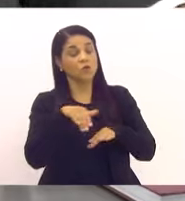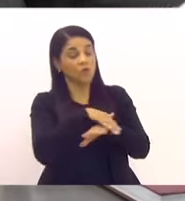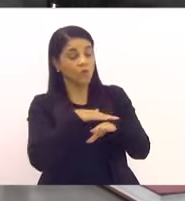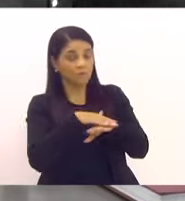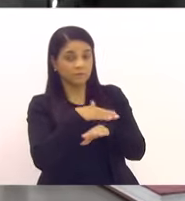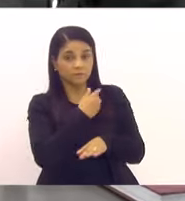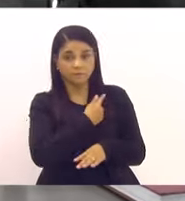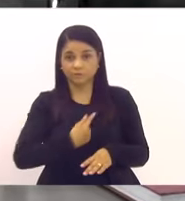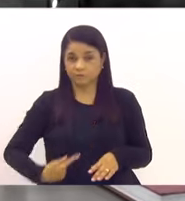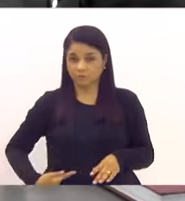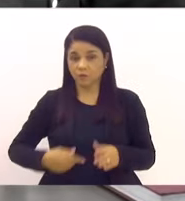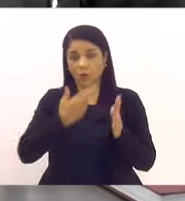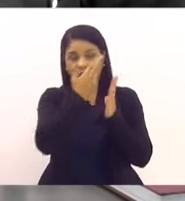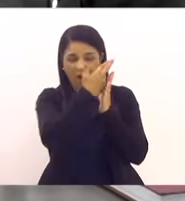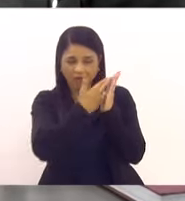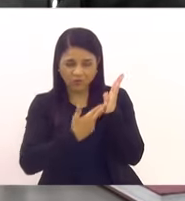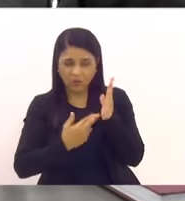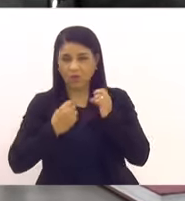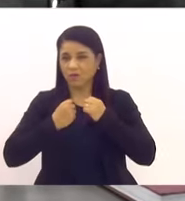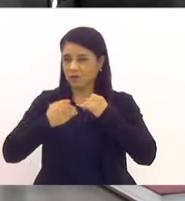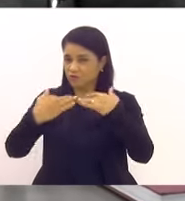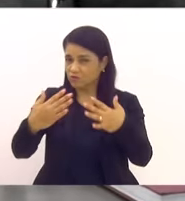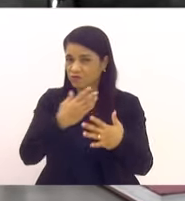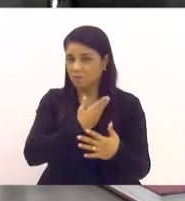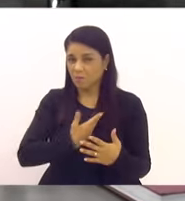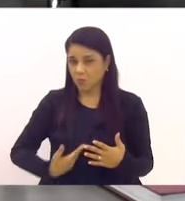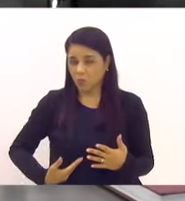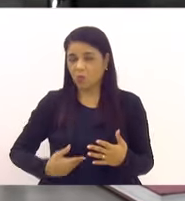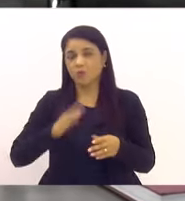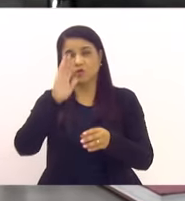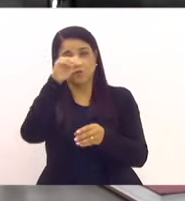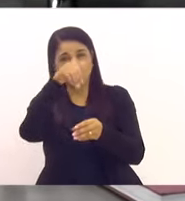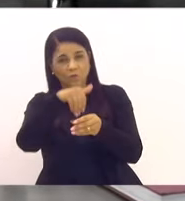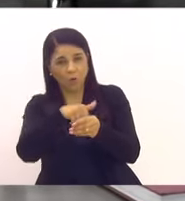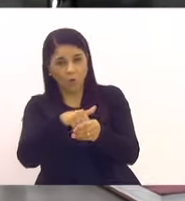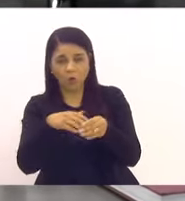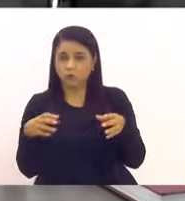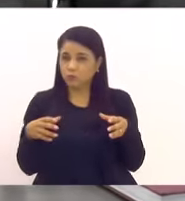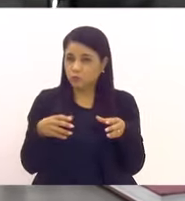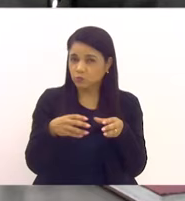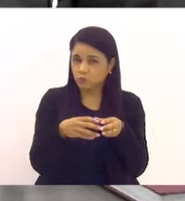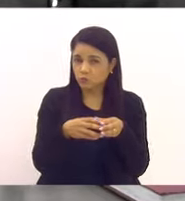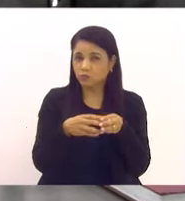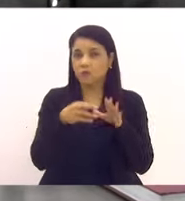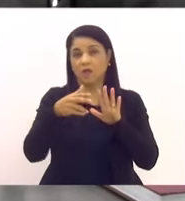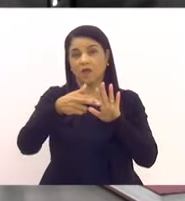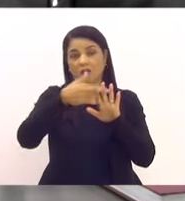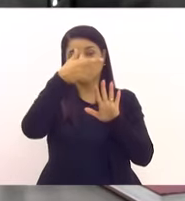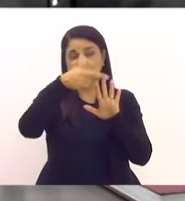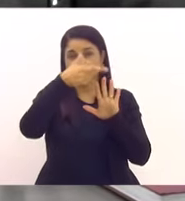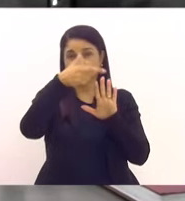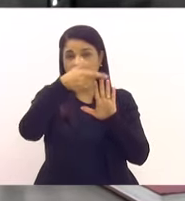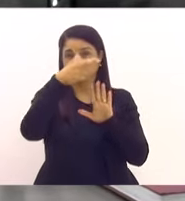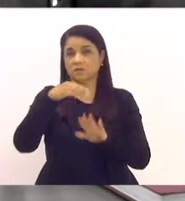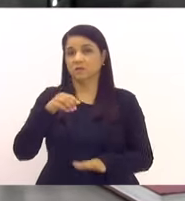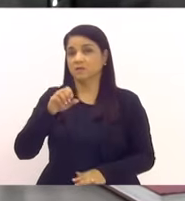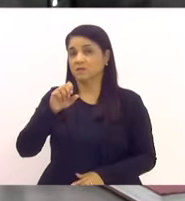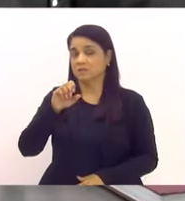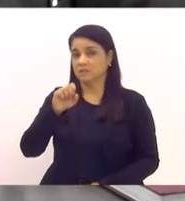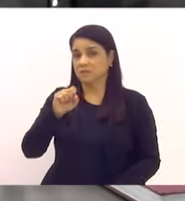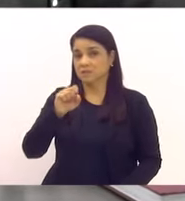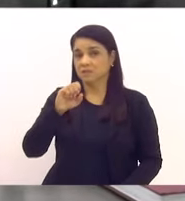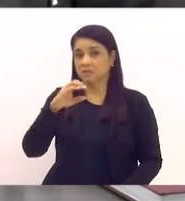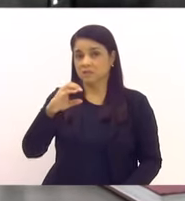seu relatório, da audiência pública, do voto conjunto nosso, da resolução da CNJ que o